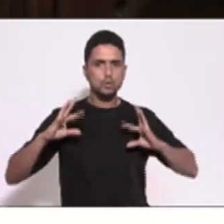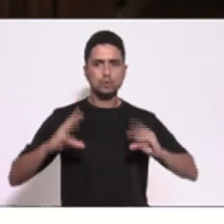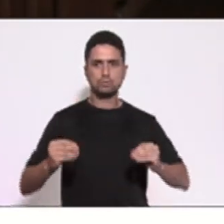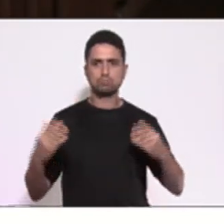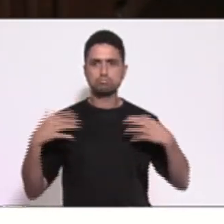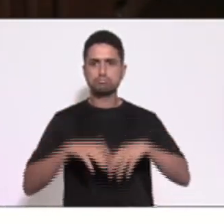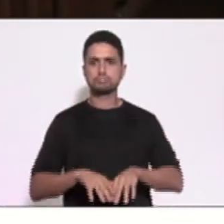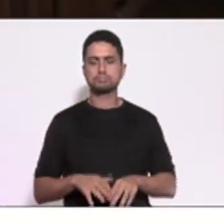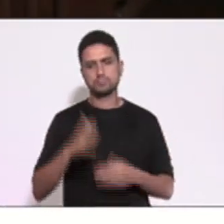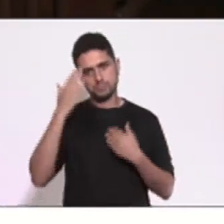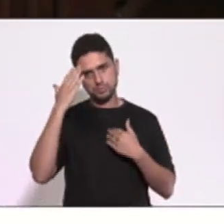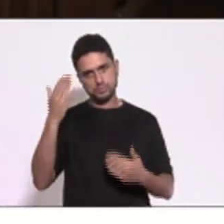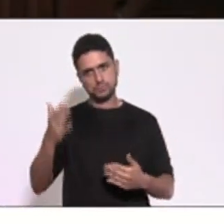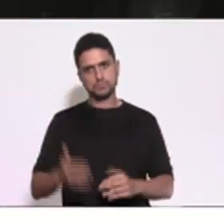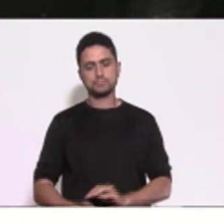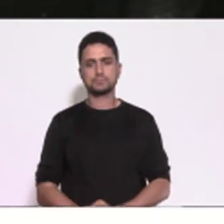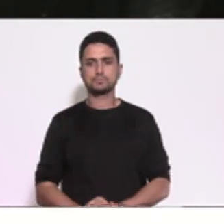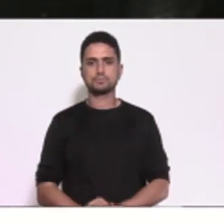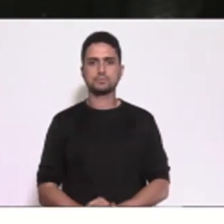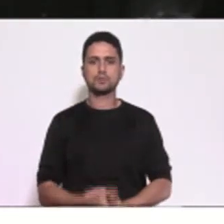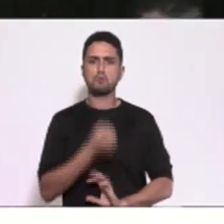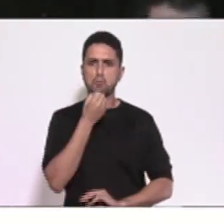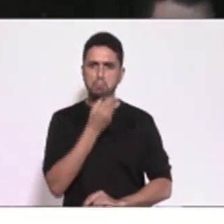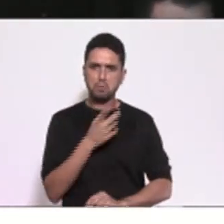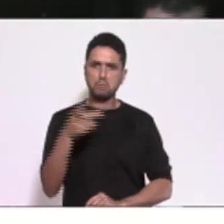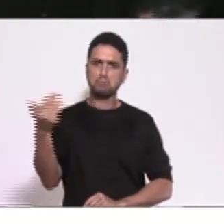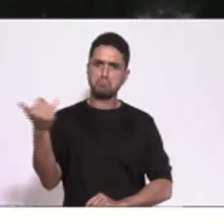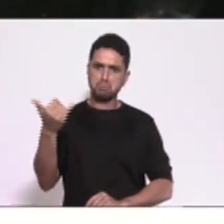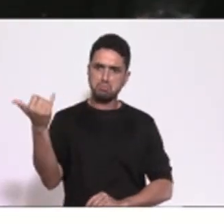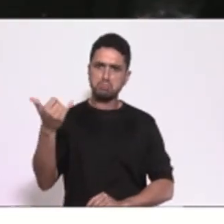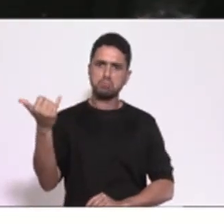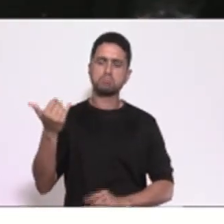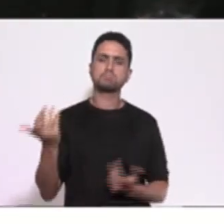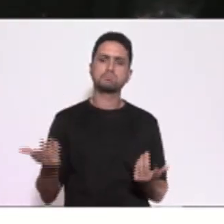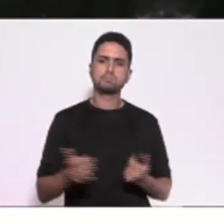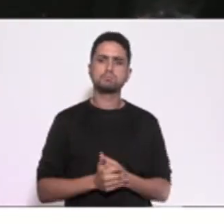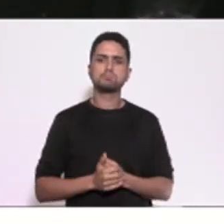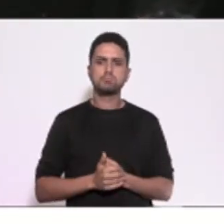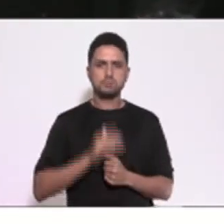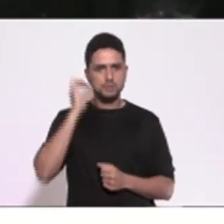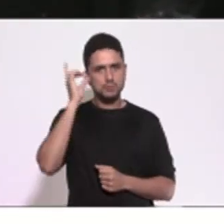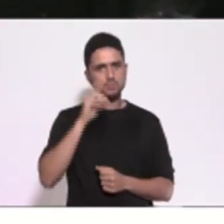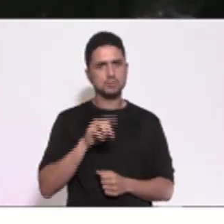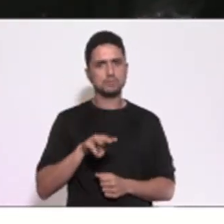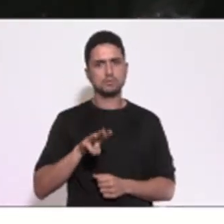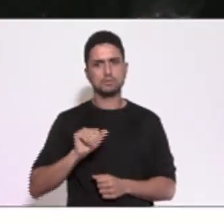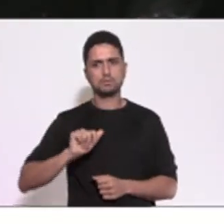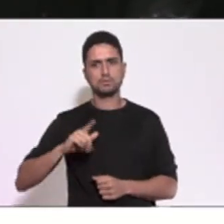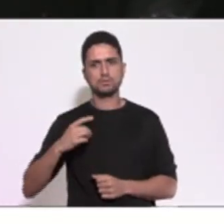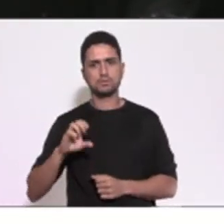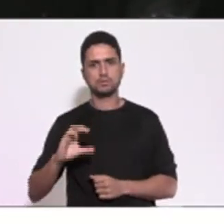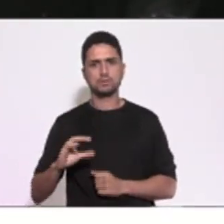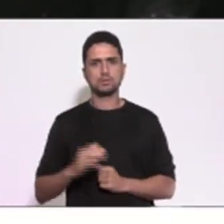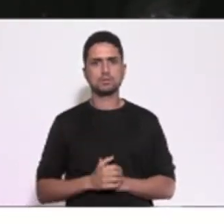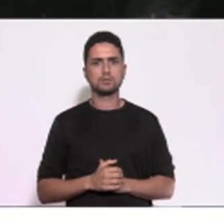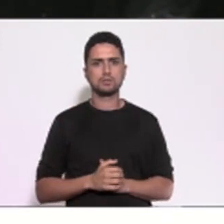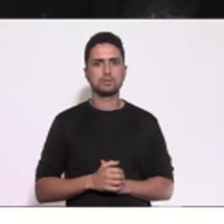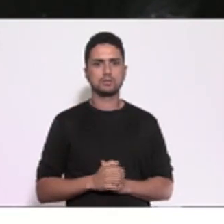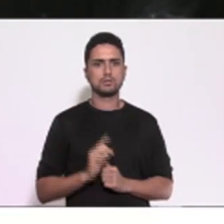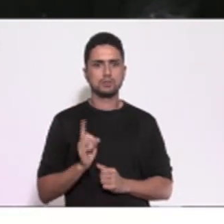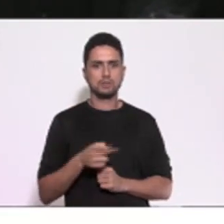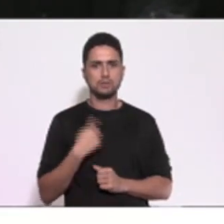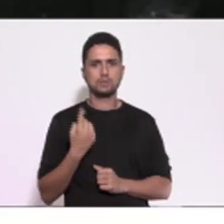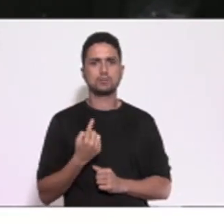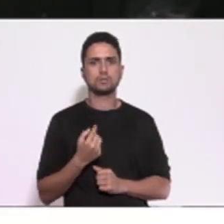de Janeiro. Obrigado. Excelente reflexão, senhor deputado Valdec Carneiro. Sem dúvida nenhuma, a gente tem